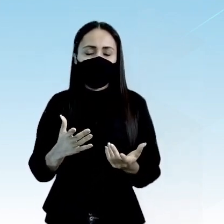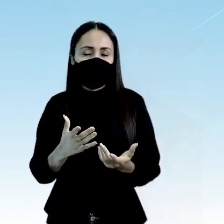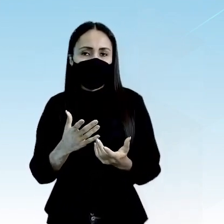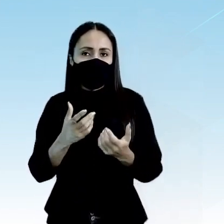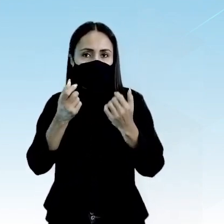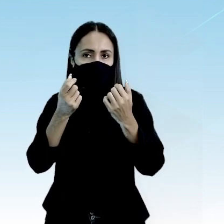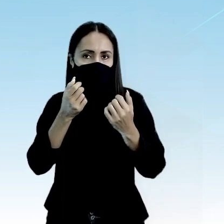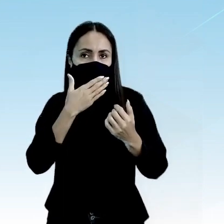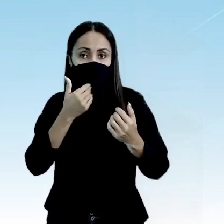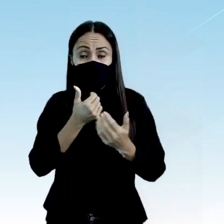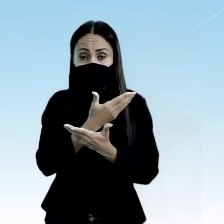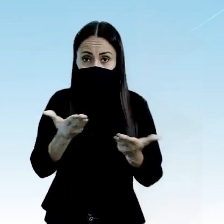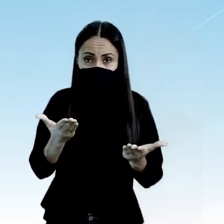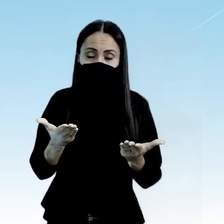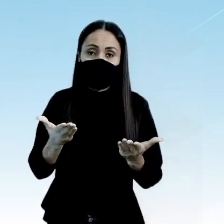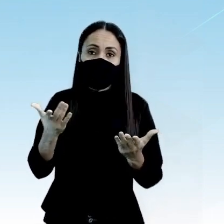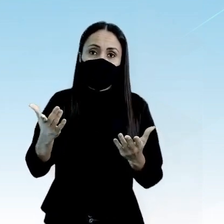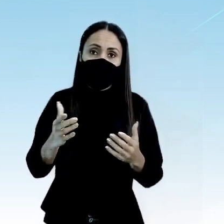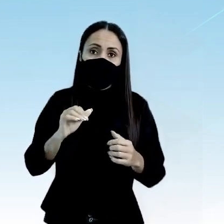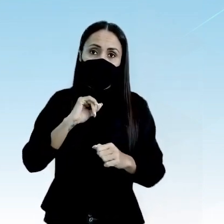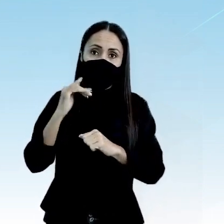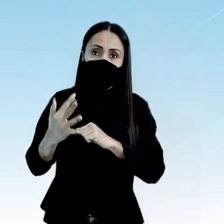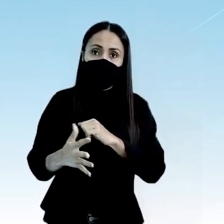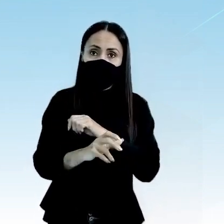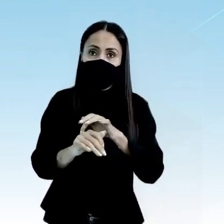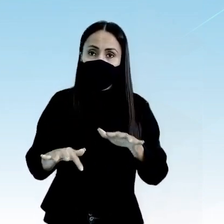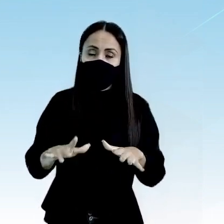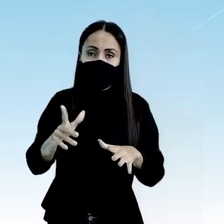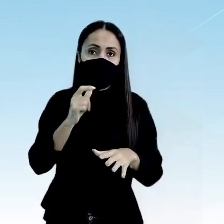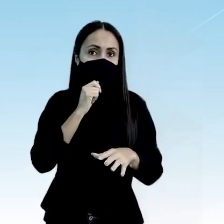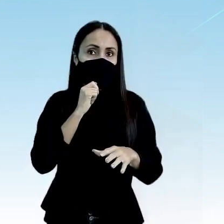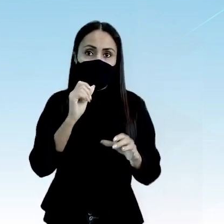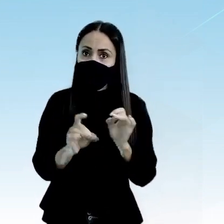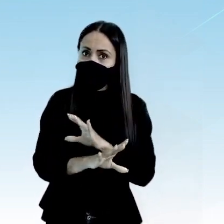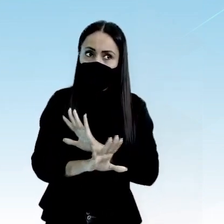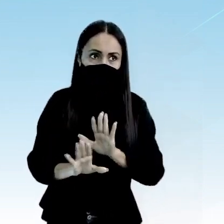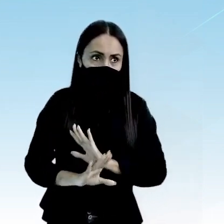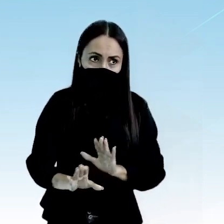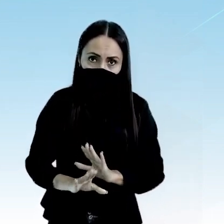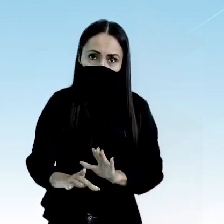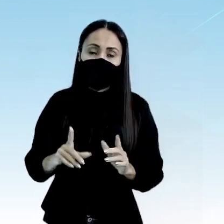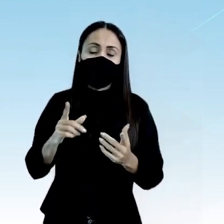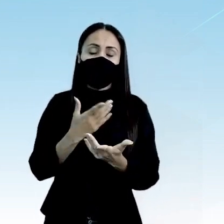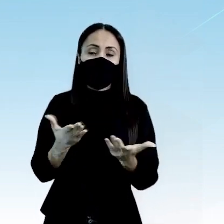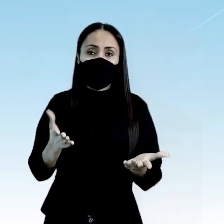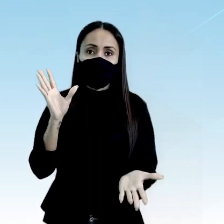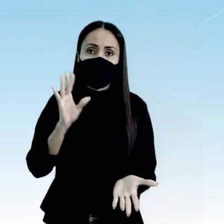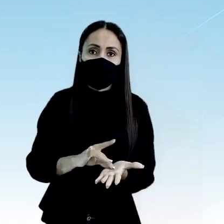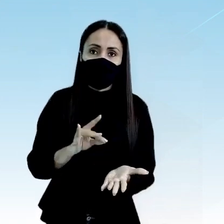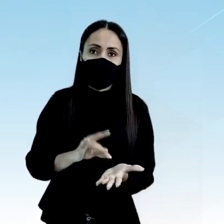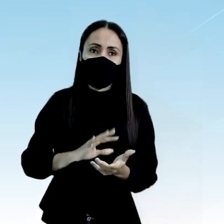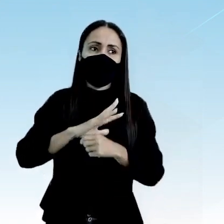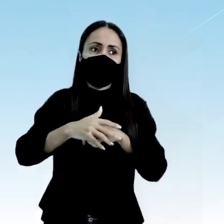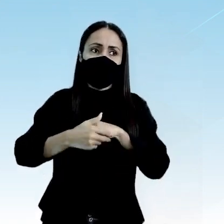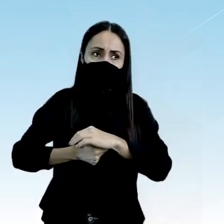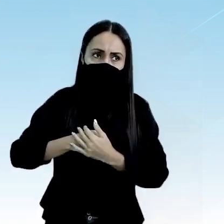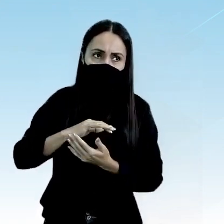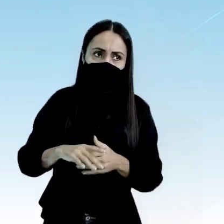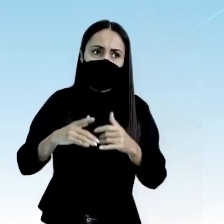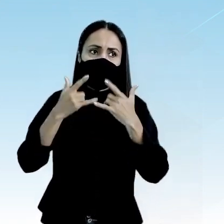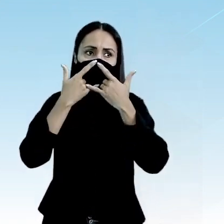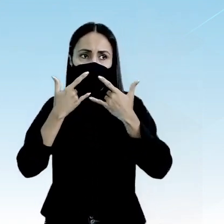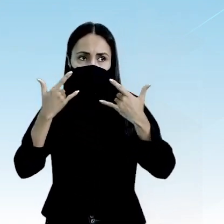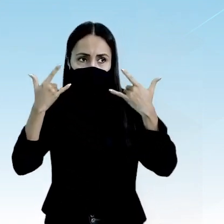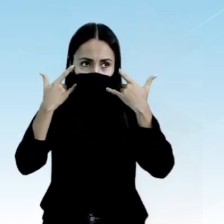né? Que a pandemia ainda não acabou, garotada. Então, na realidade, higienize as mãos,